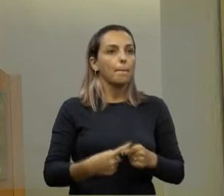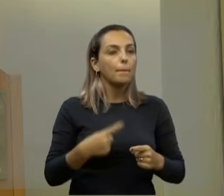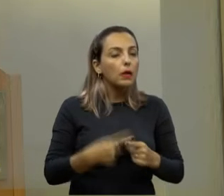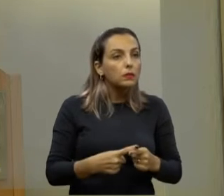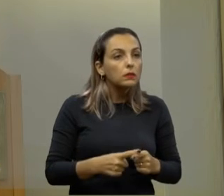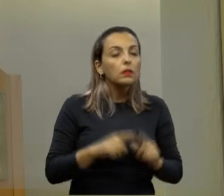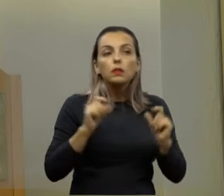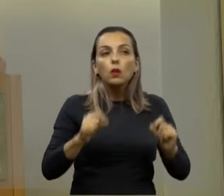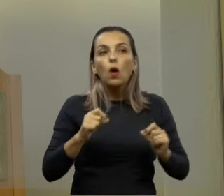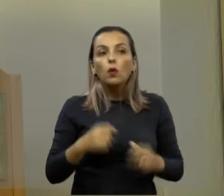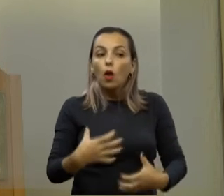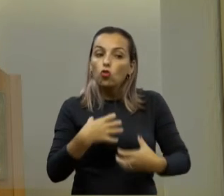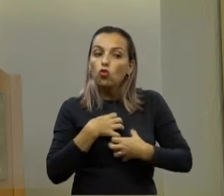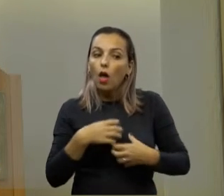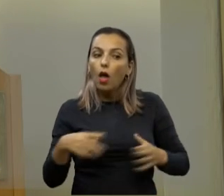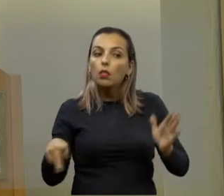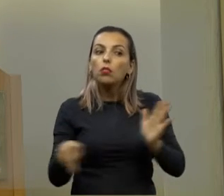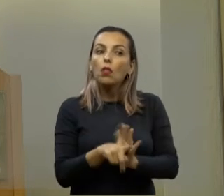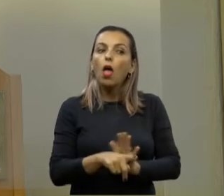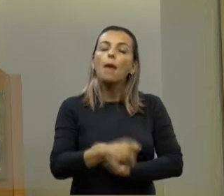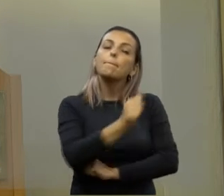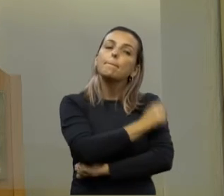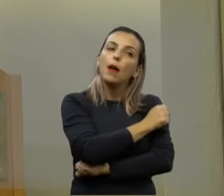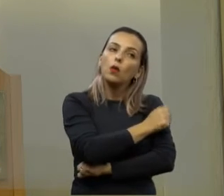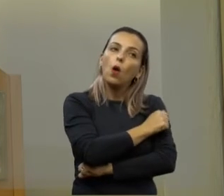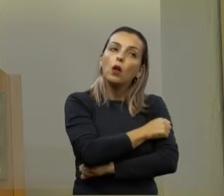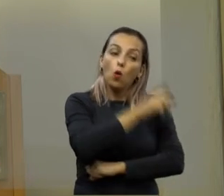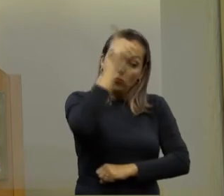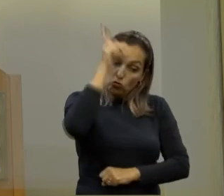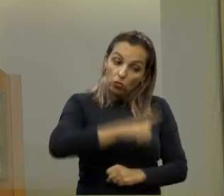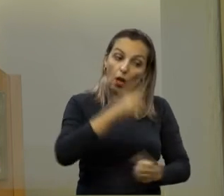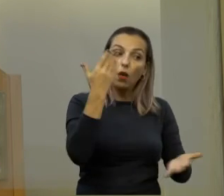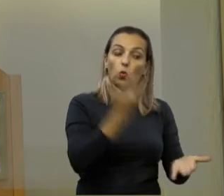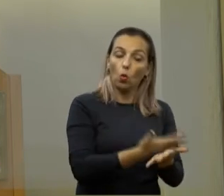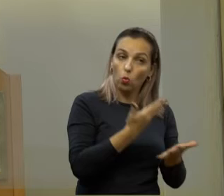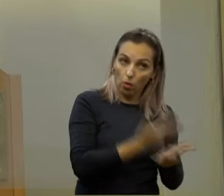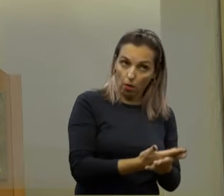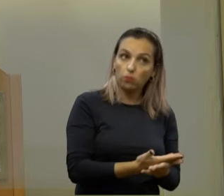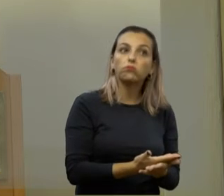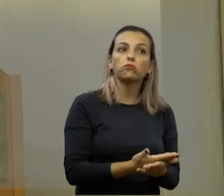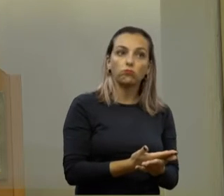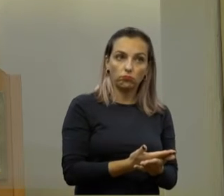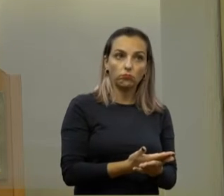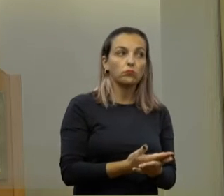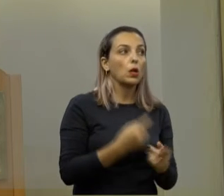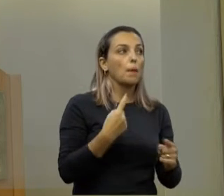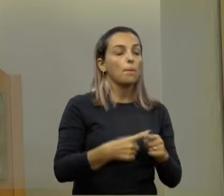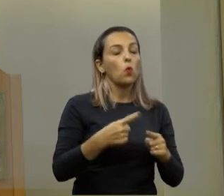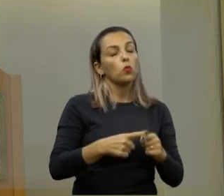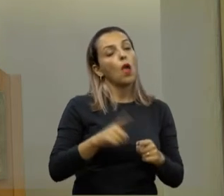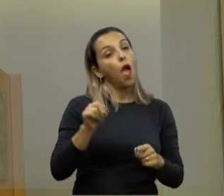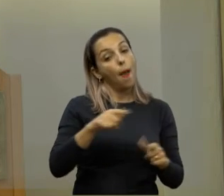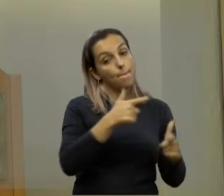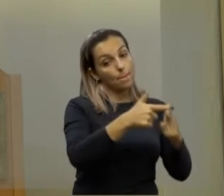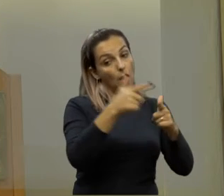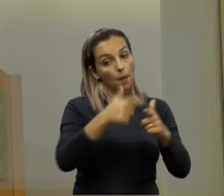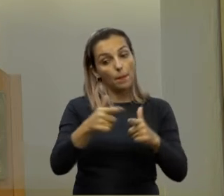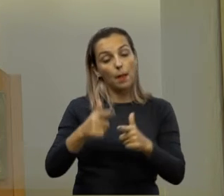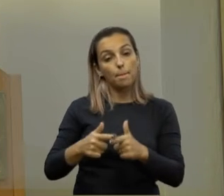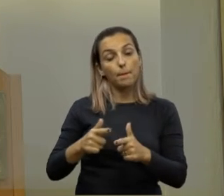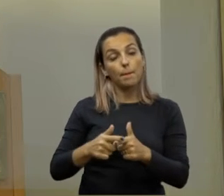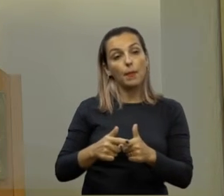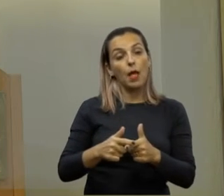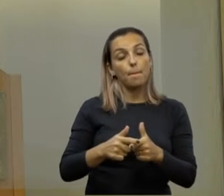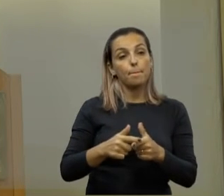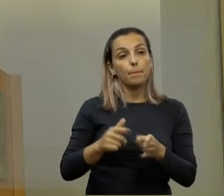se crie uma alternativa para que essas crianças têm o direito ao estudo né Porque é uma coisa que passa a ser um problema de conselho